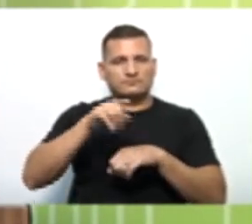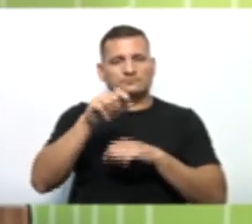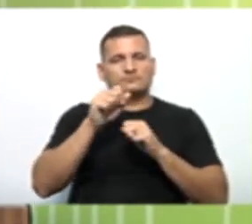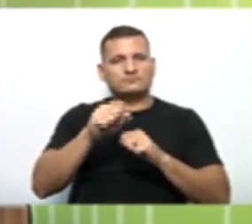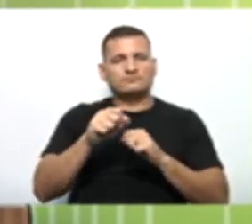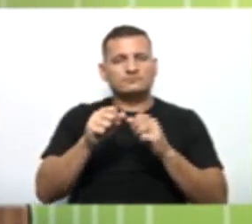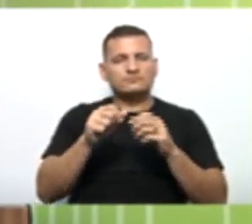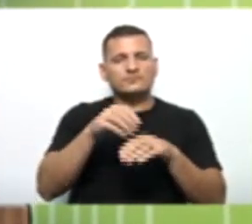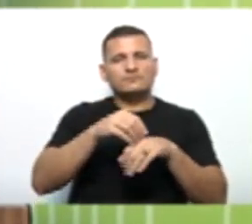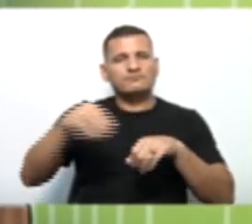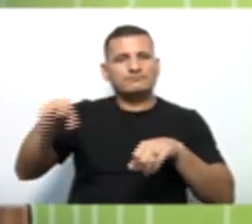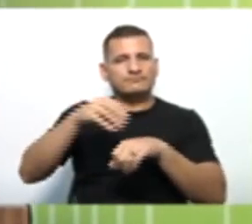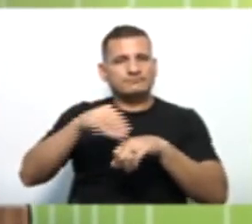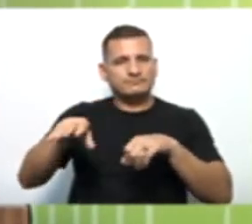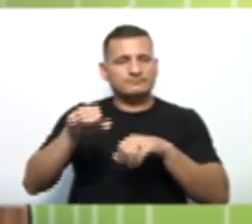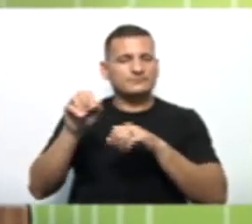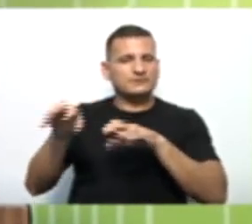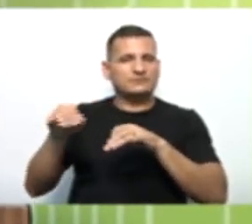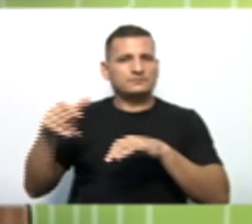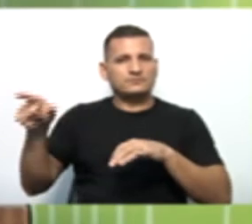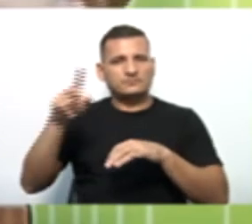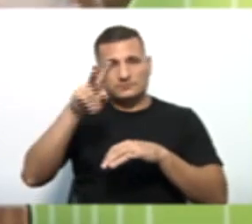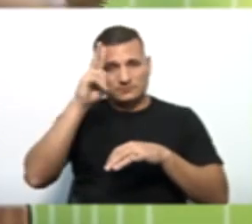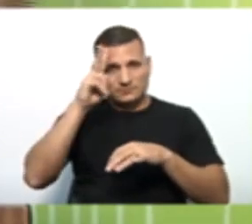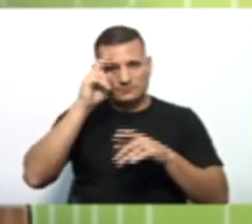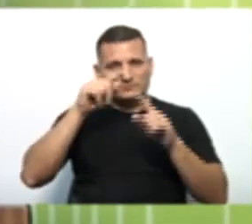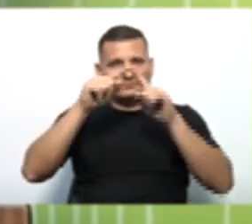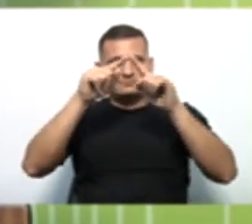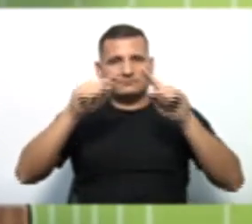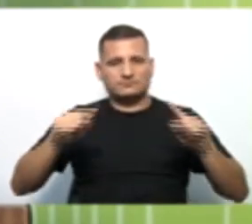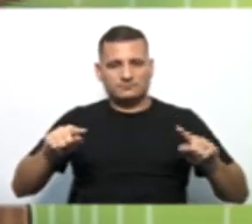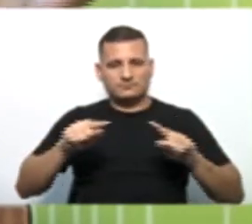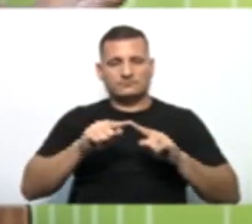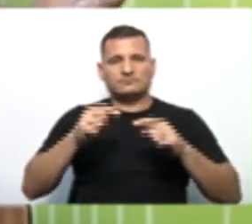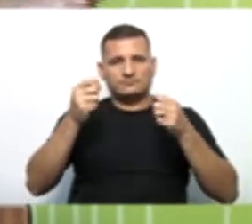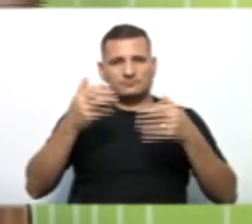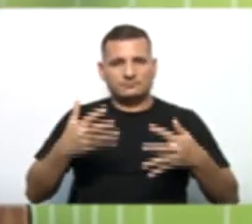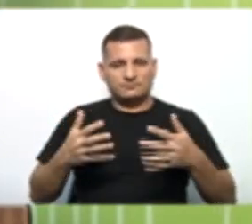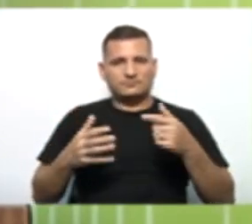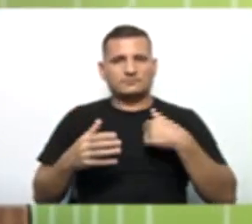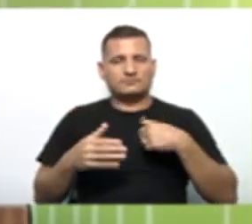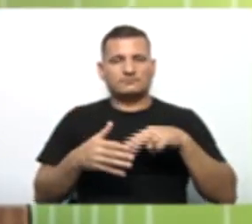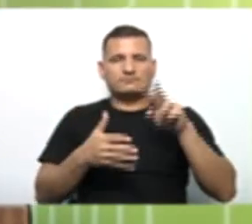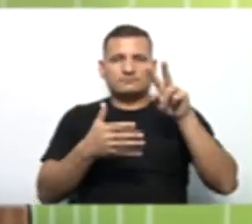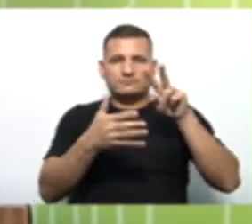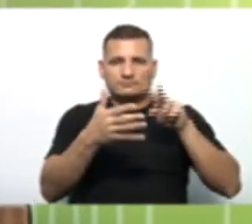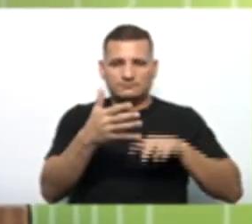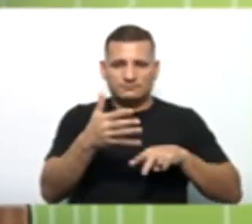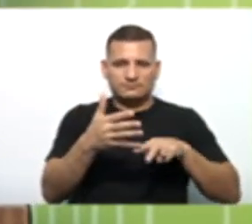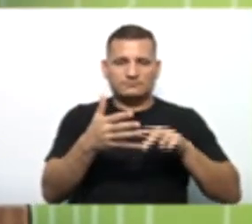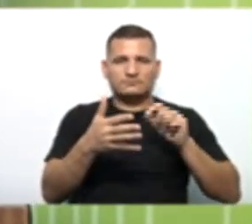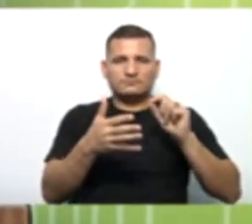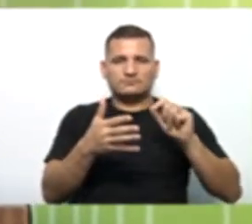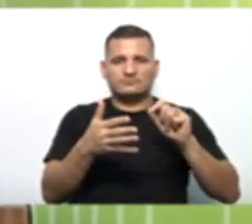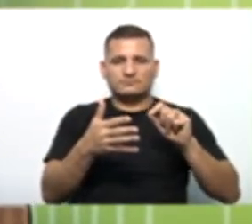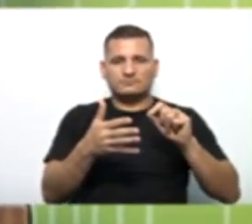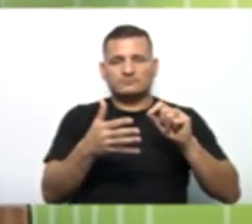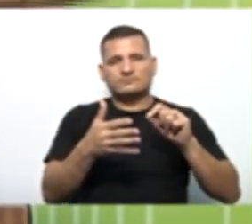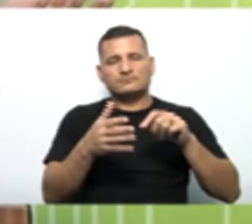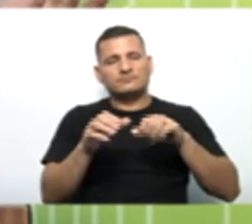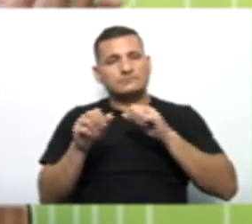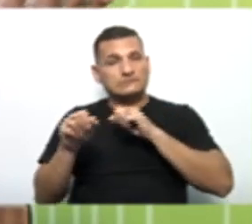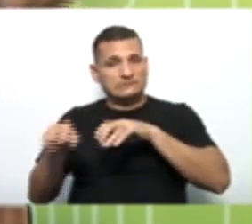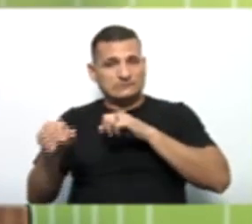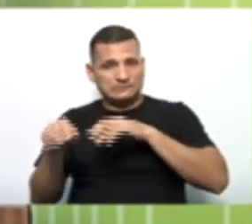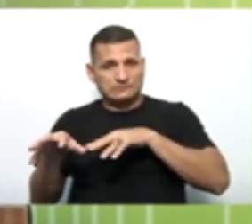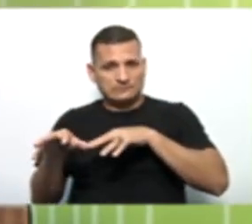ensinar me lembro da aula passada que eu falei da pirâmide da aprendizagem e quando olhei o algo eu chego a quando eu meio e quando